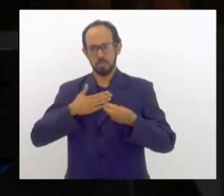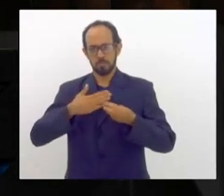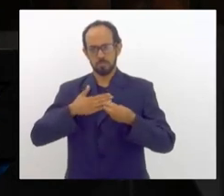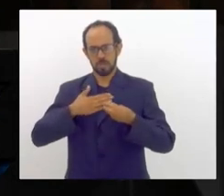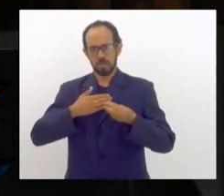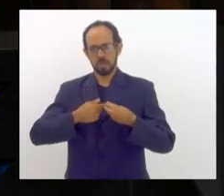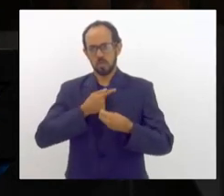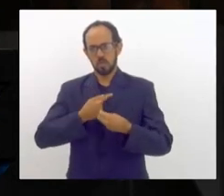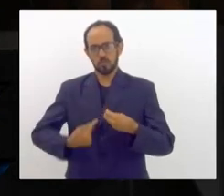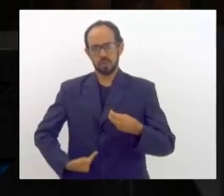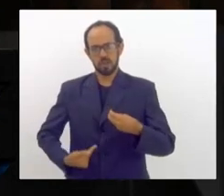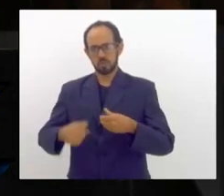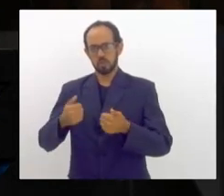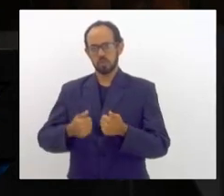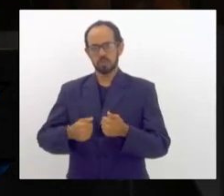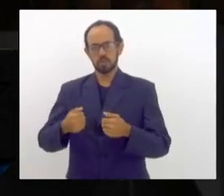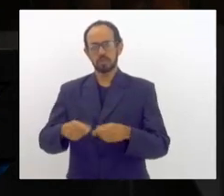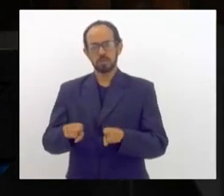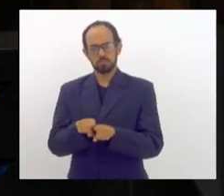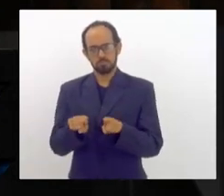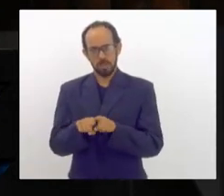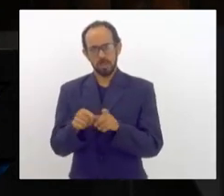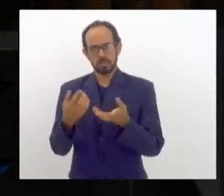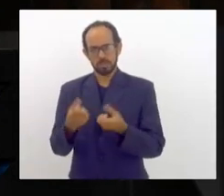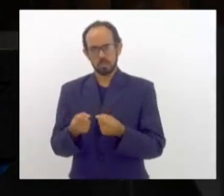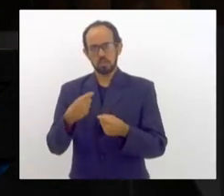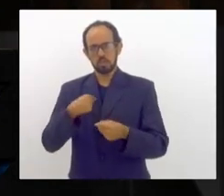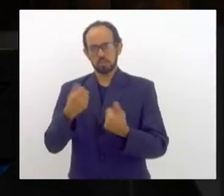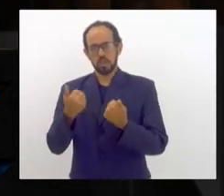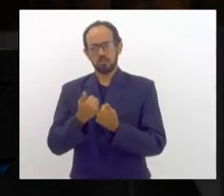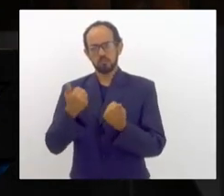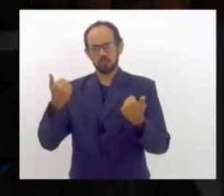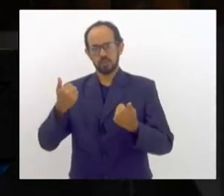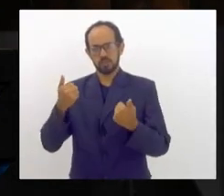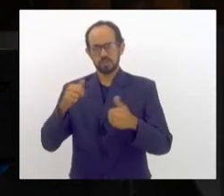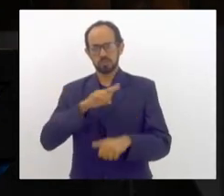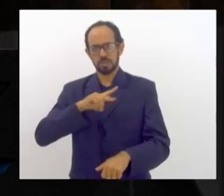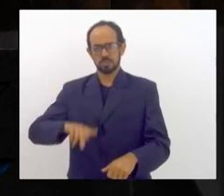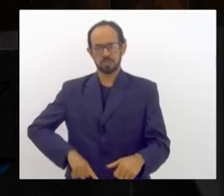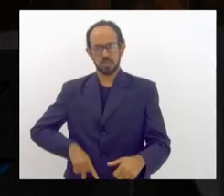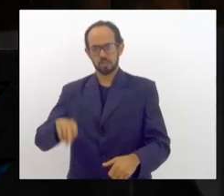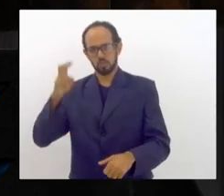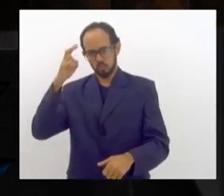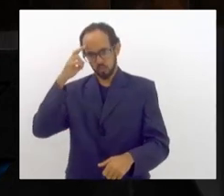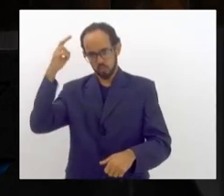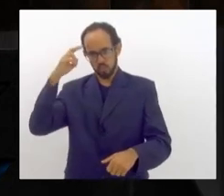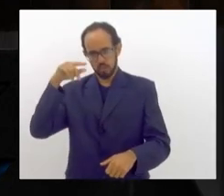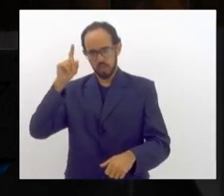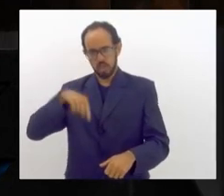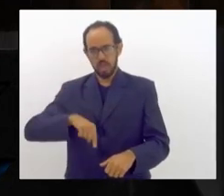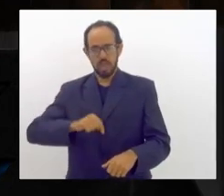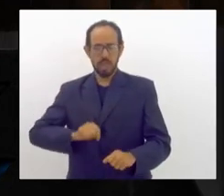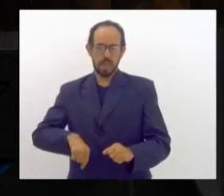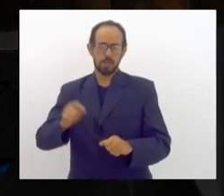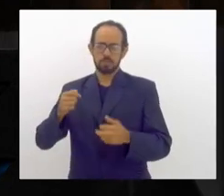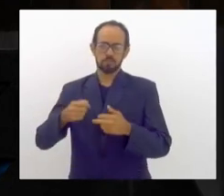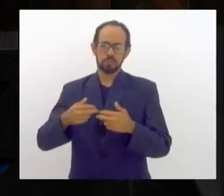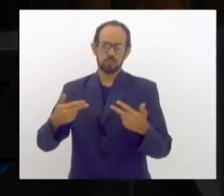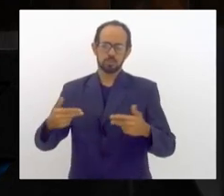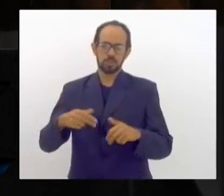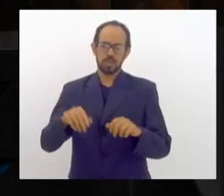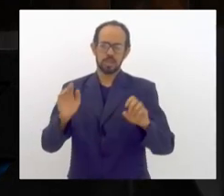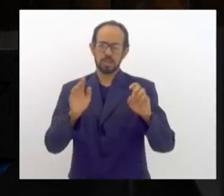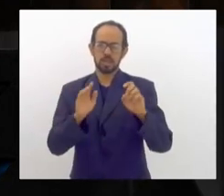proporcionou ser vice-presidente da Comissão de Cultura. É uma pauta que a direita está anos-luz